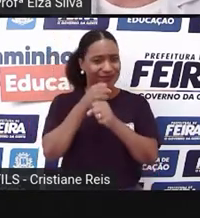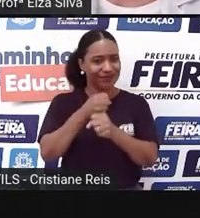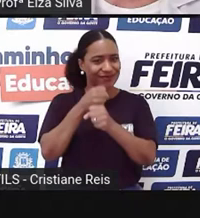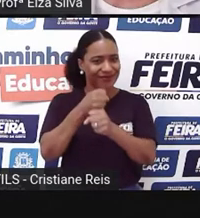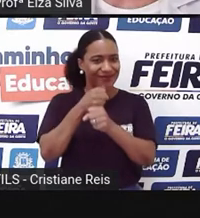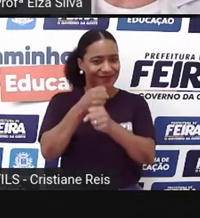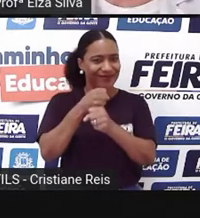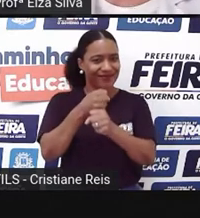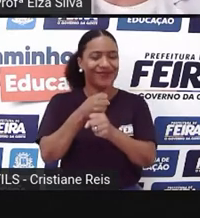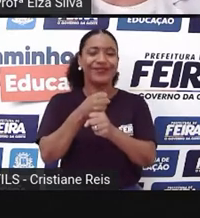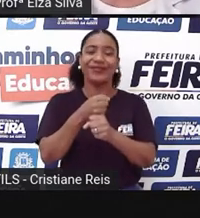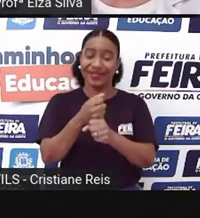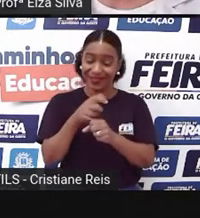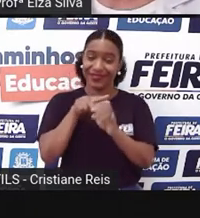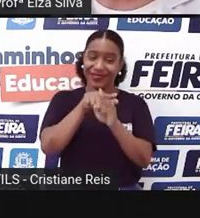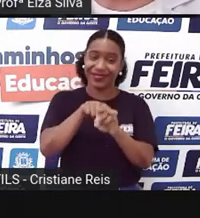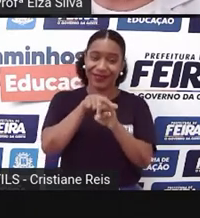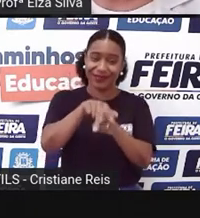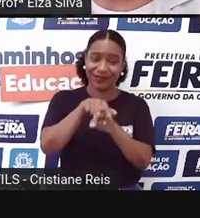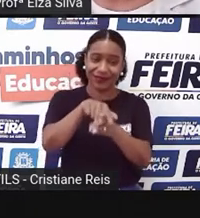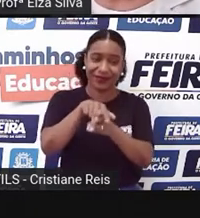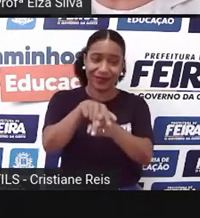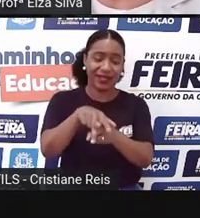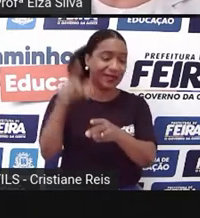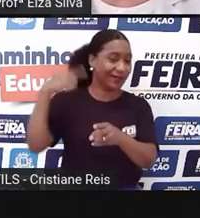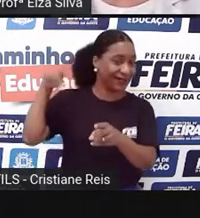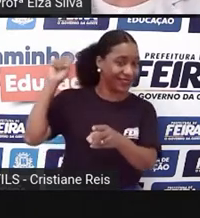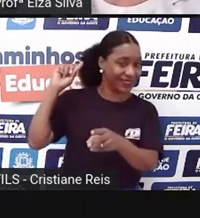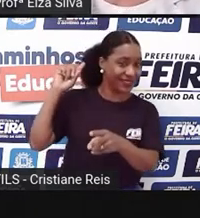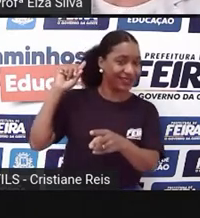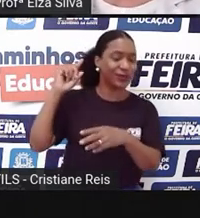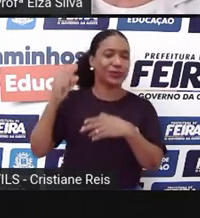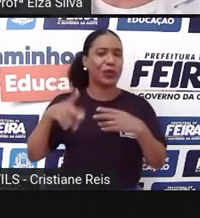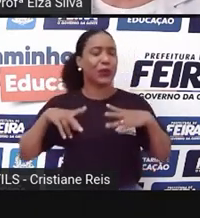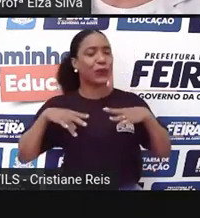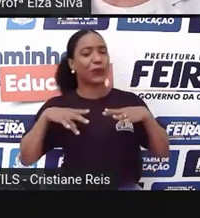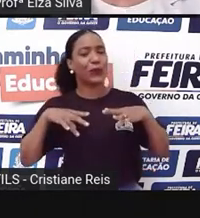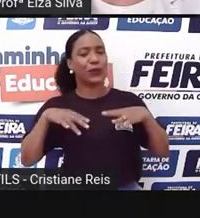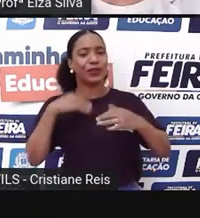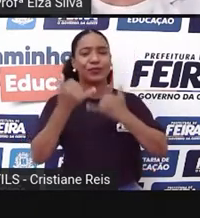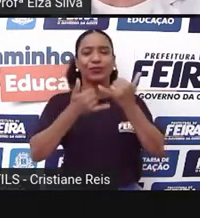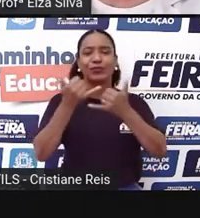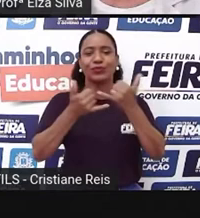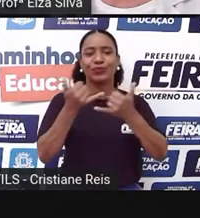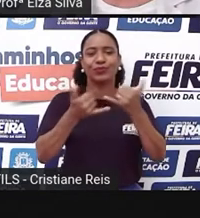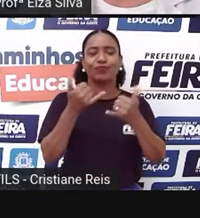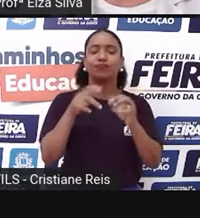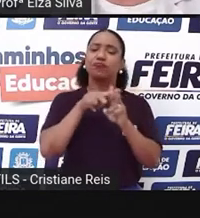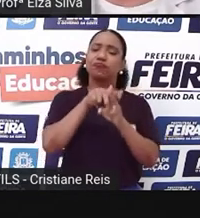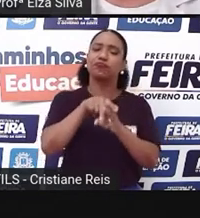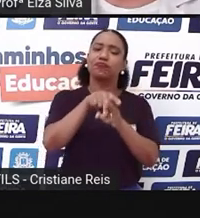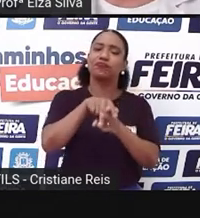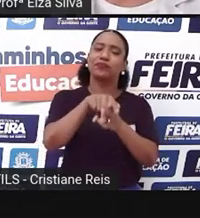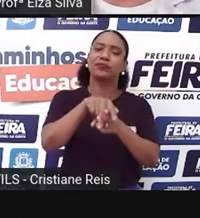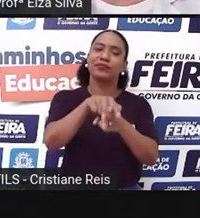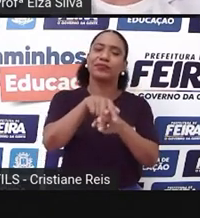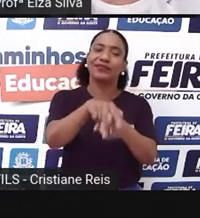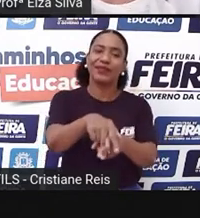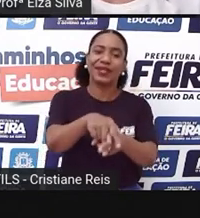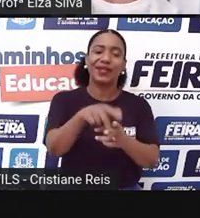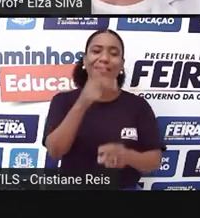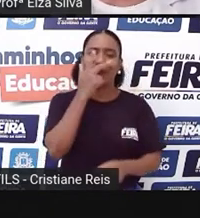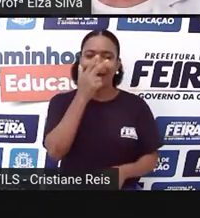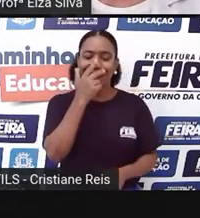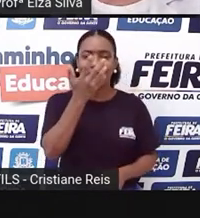atividades de lazer que eram comuns naquela época. Então, historicamente, os hobbies eram vistos como coisas